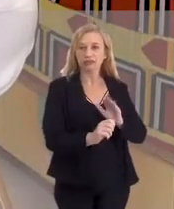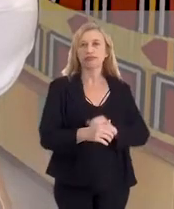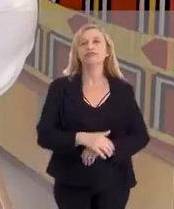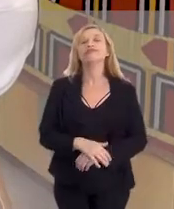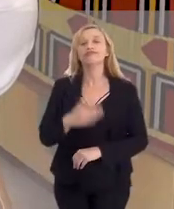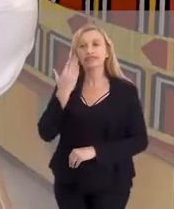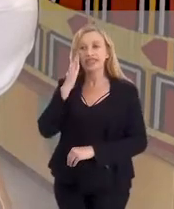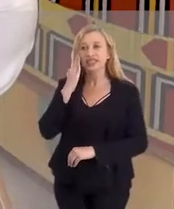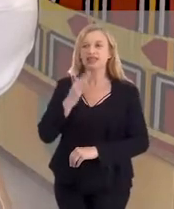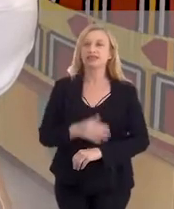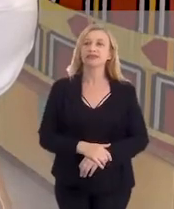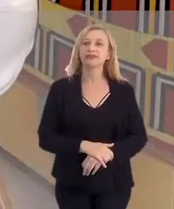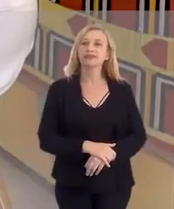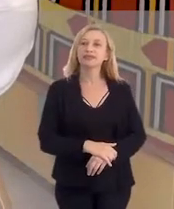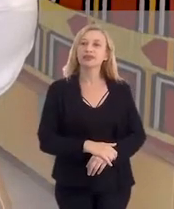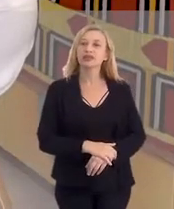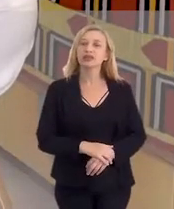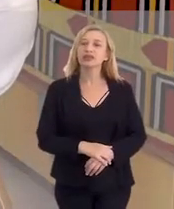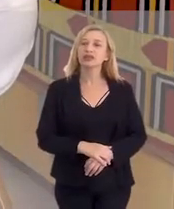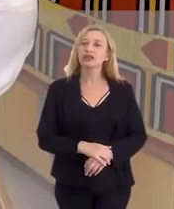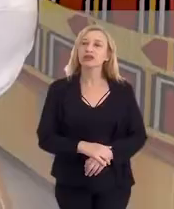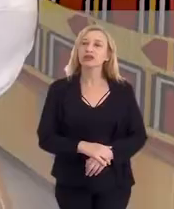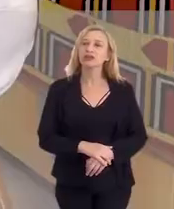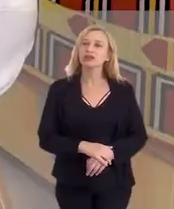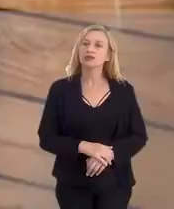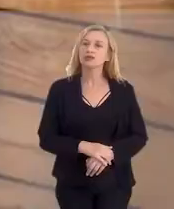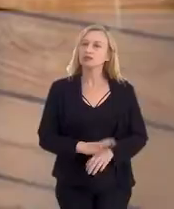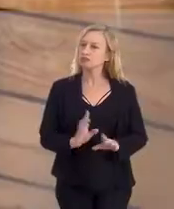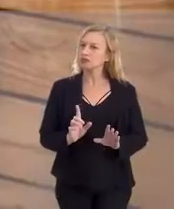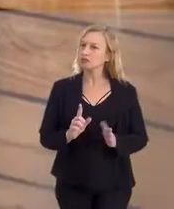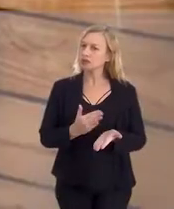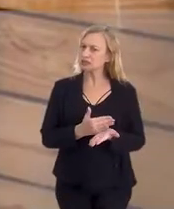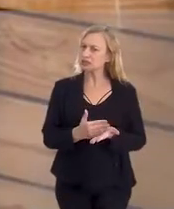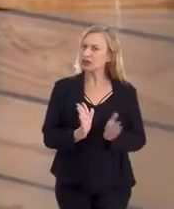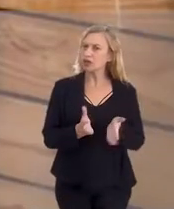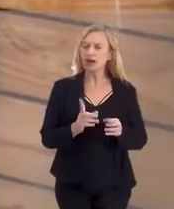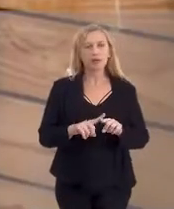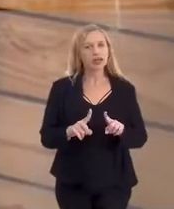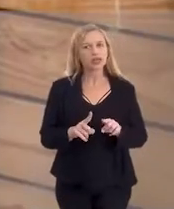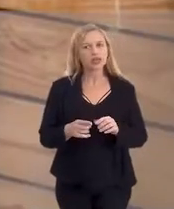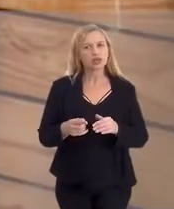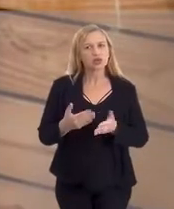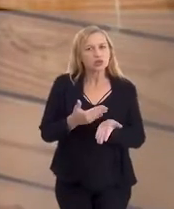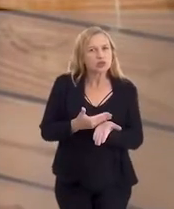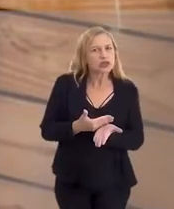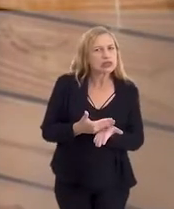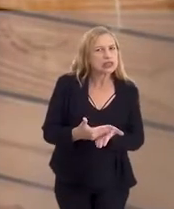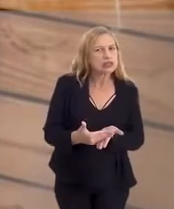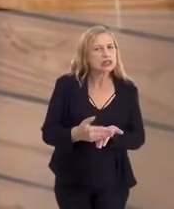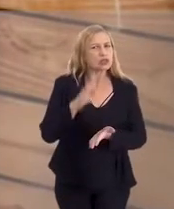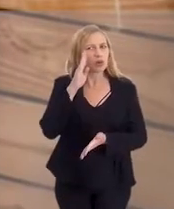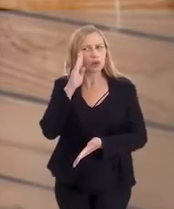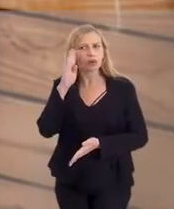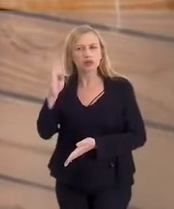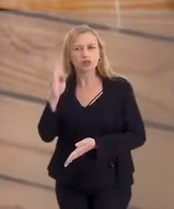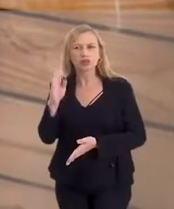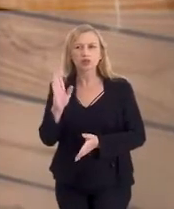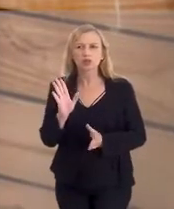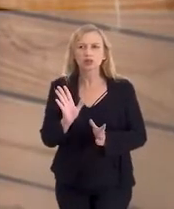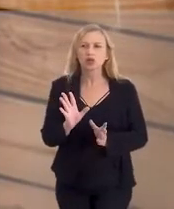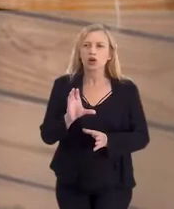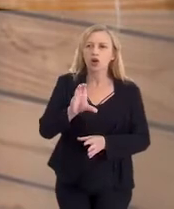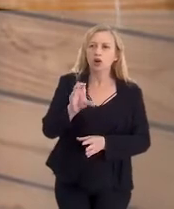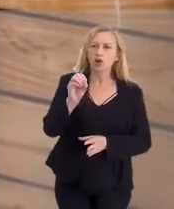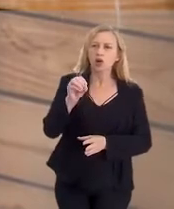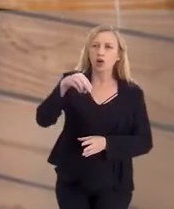terreiros. Entendi. Bem, desde, não é de agora, desde o início,